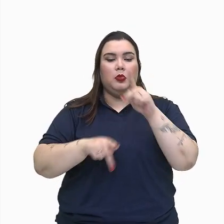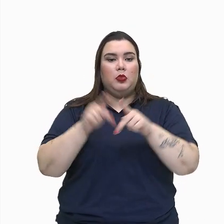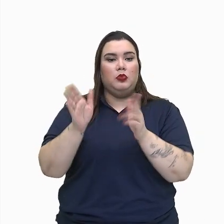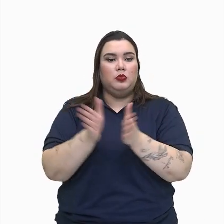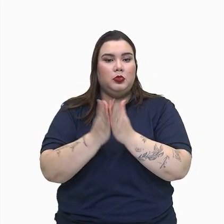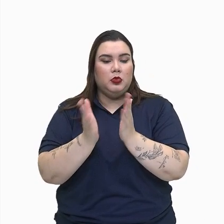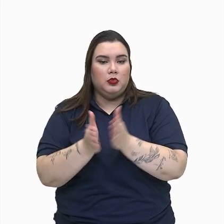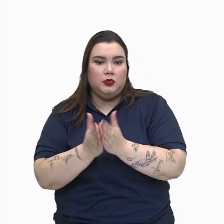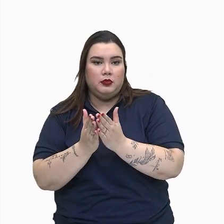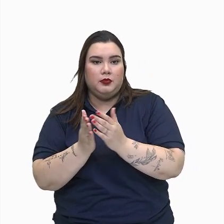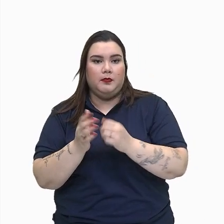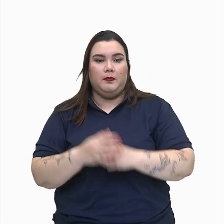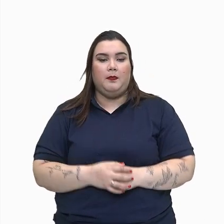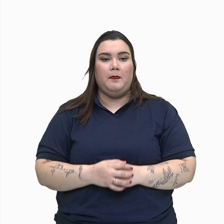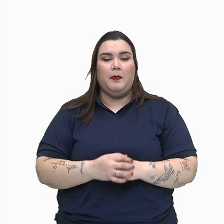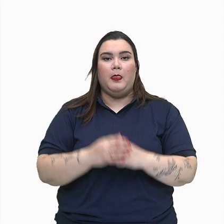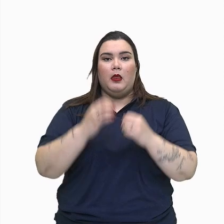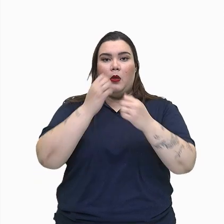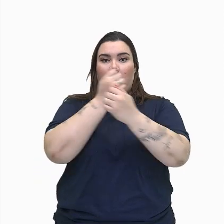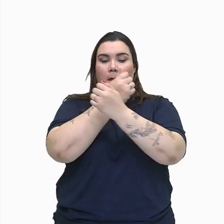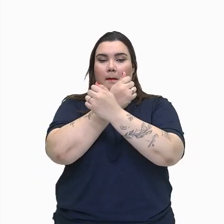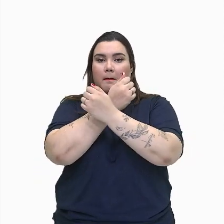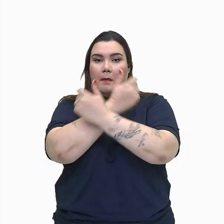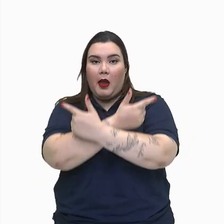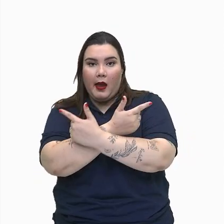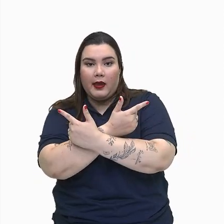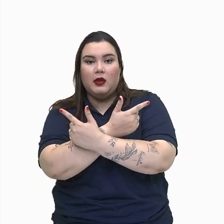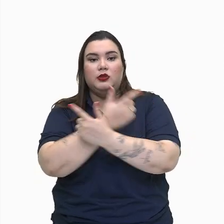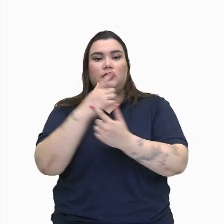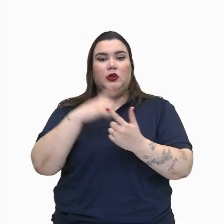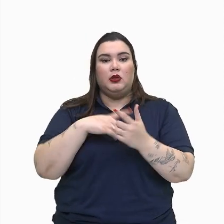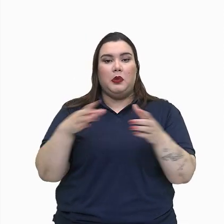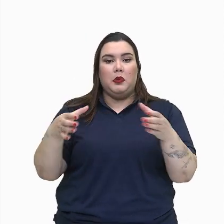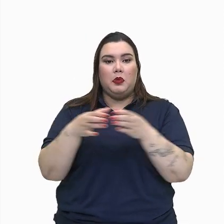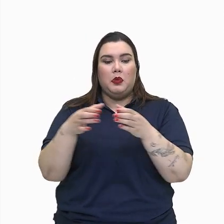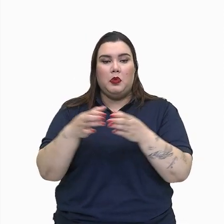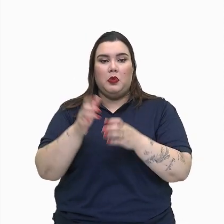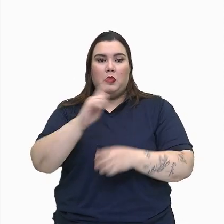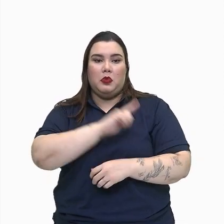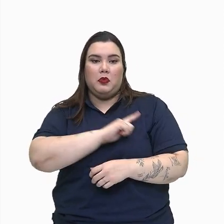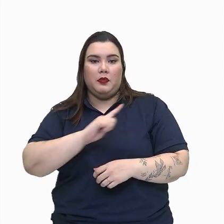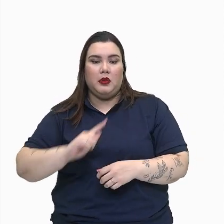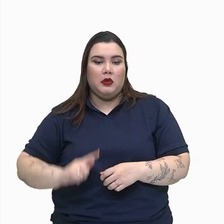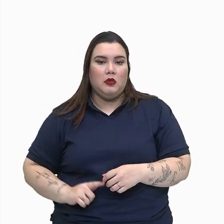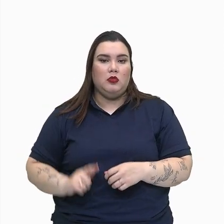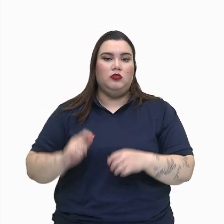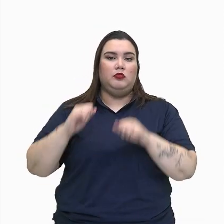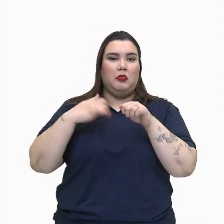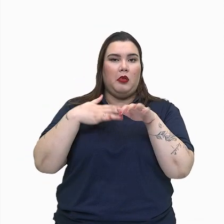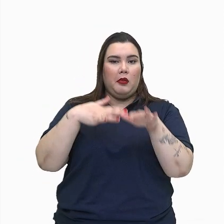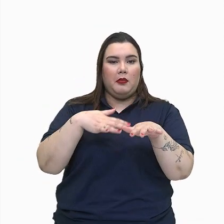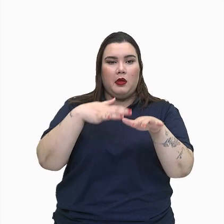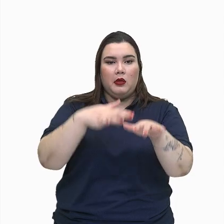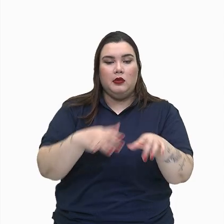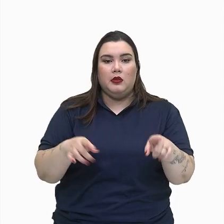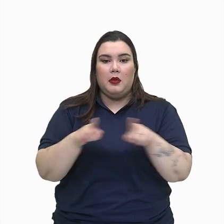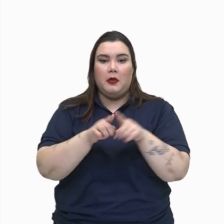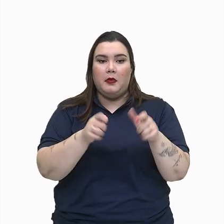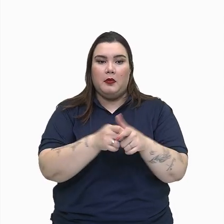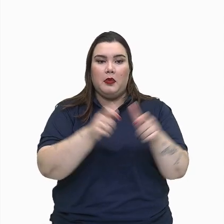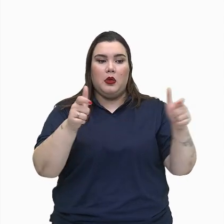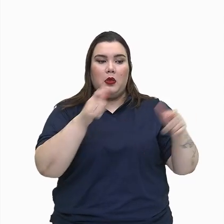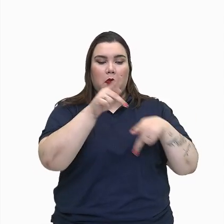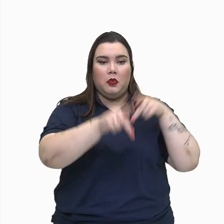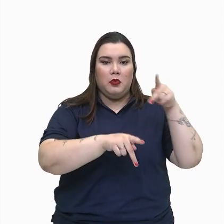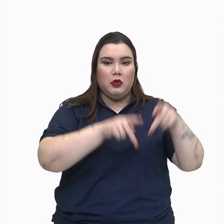organizavam? Vamos ver. Os maias, a elite incluía governantes, sacerdotes e guerreiros, enquanto a